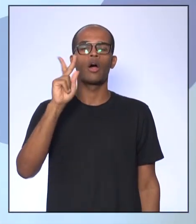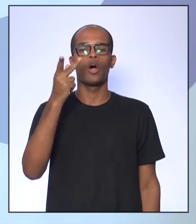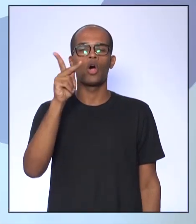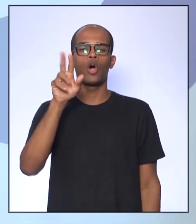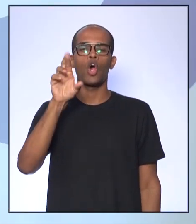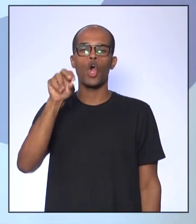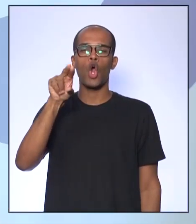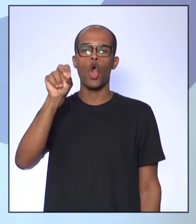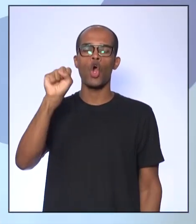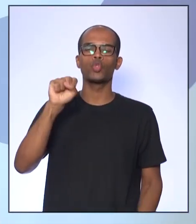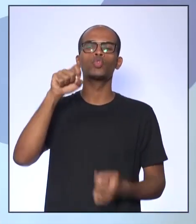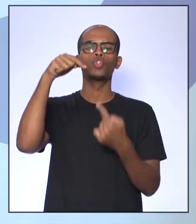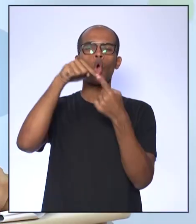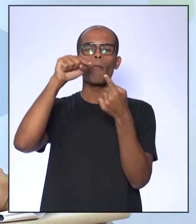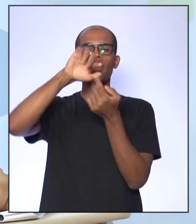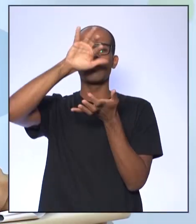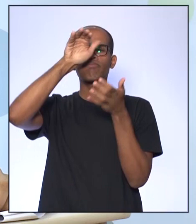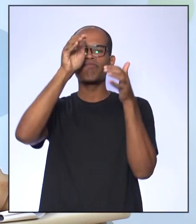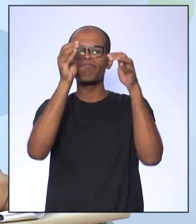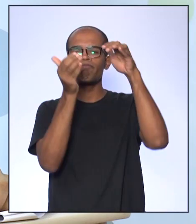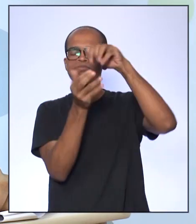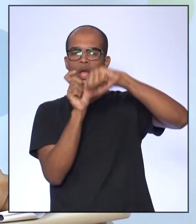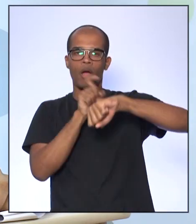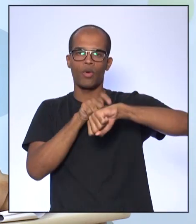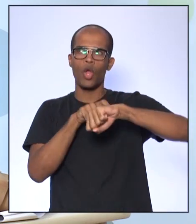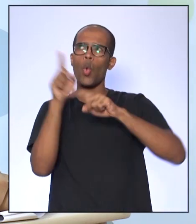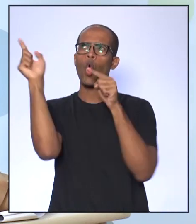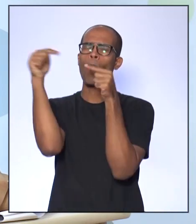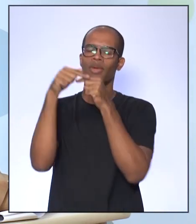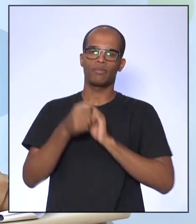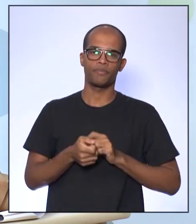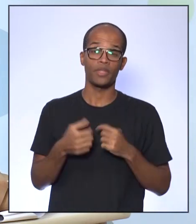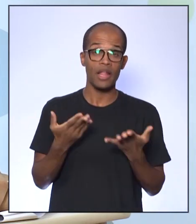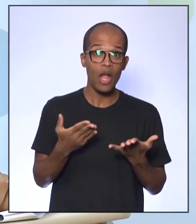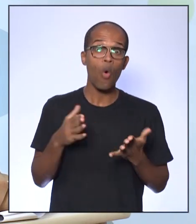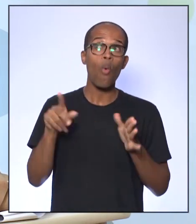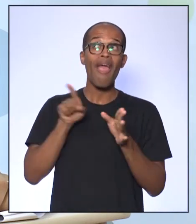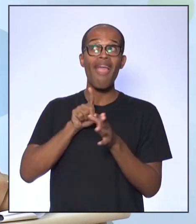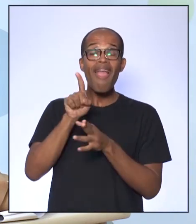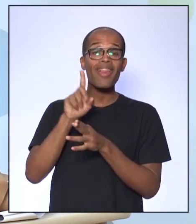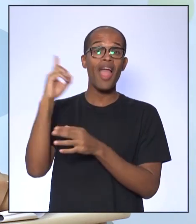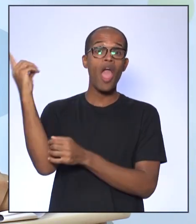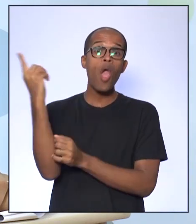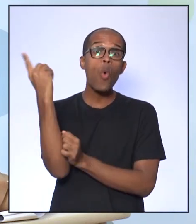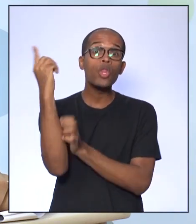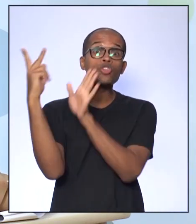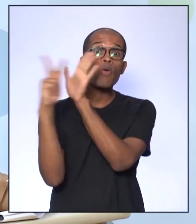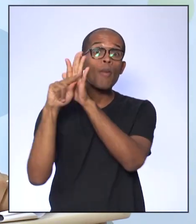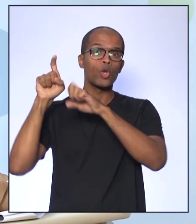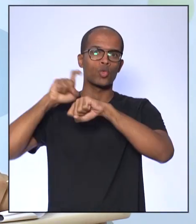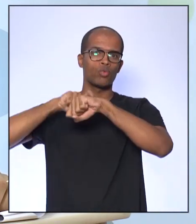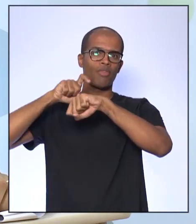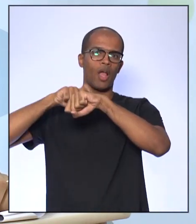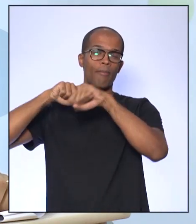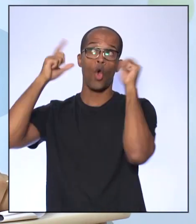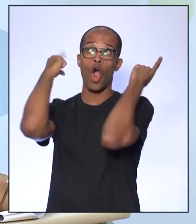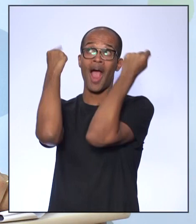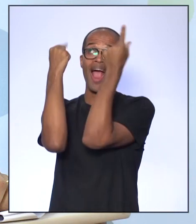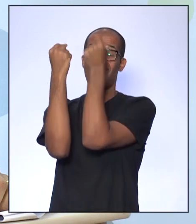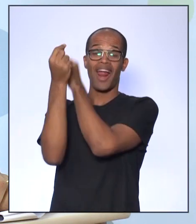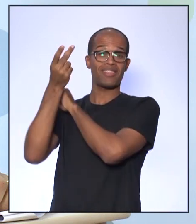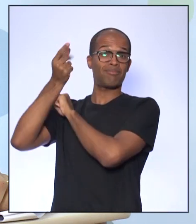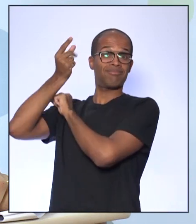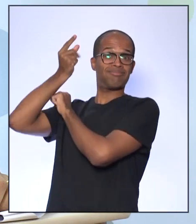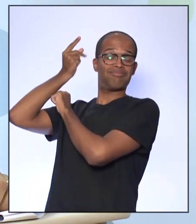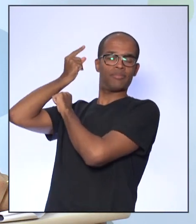com a ampulheta? Então, Cronos é o deus do tempo na mitologia, né? Então, de